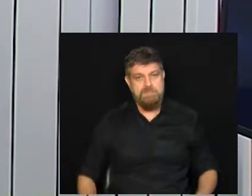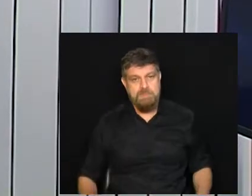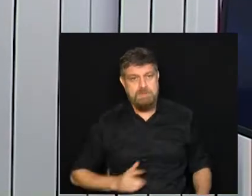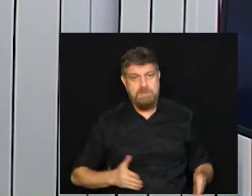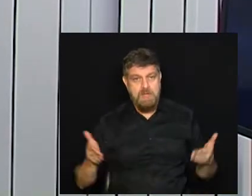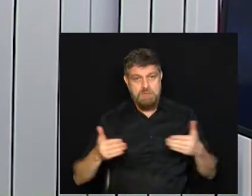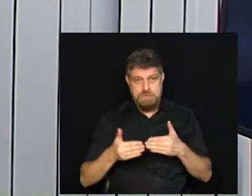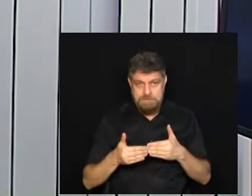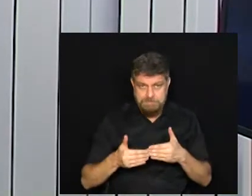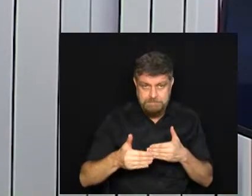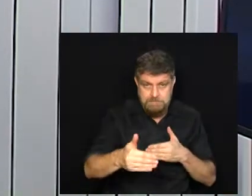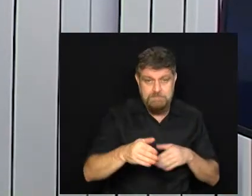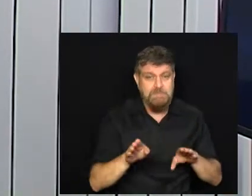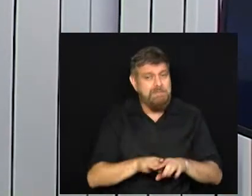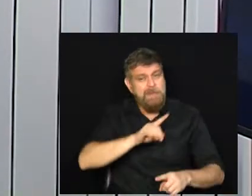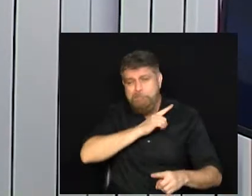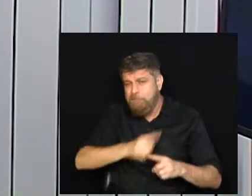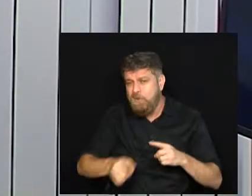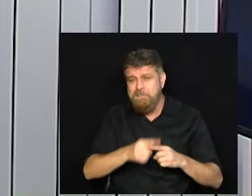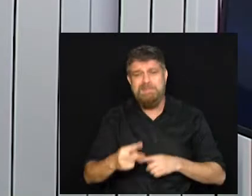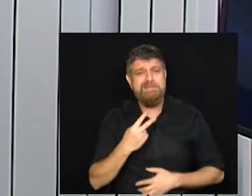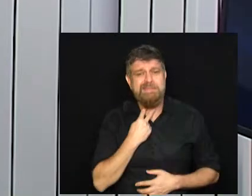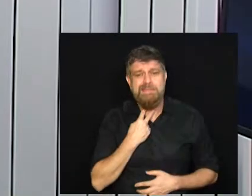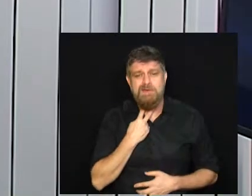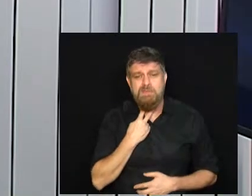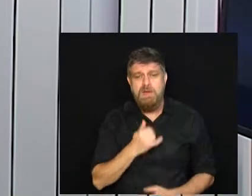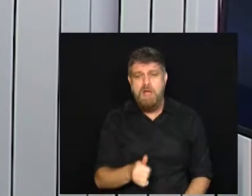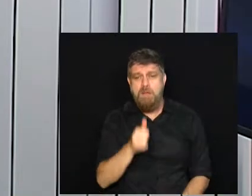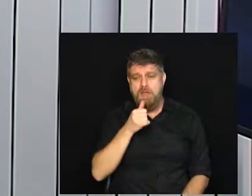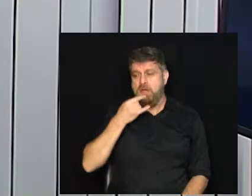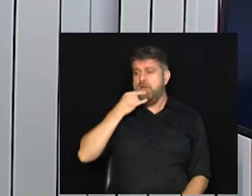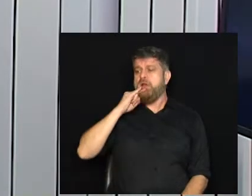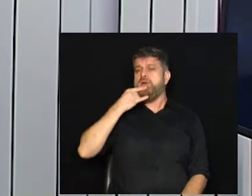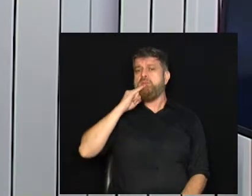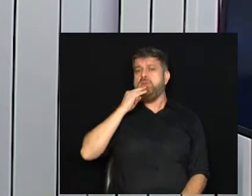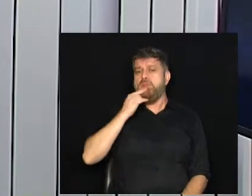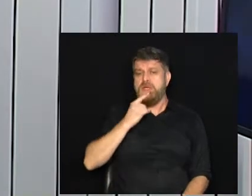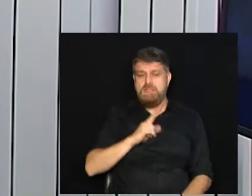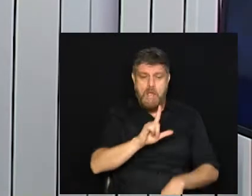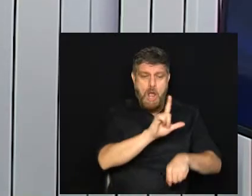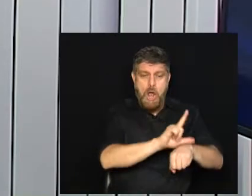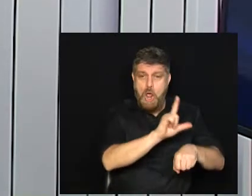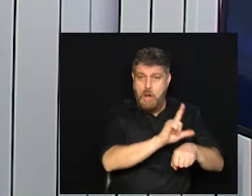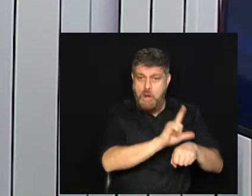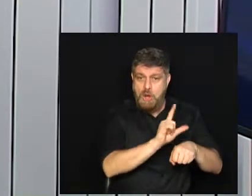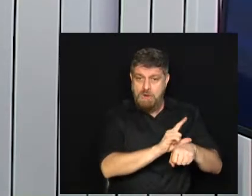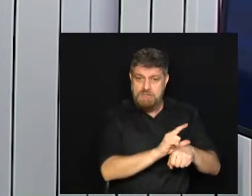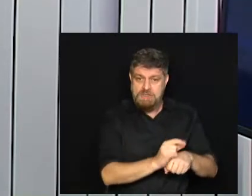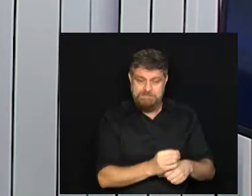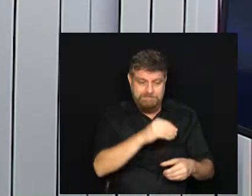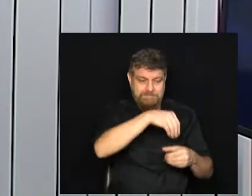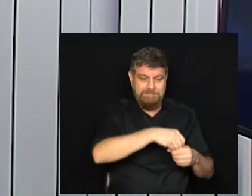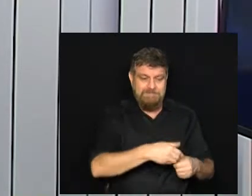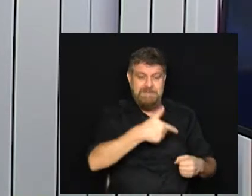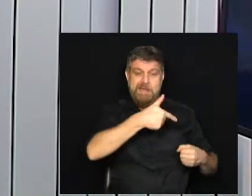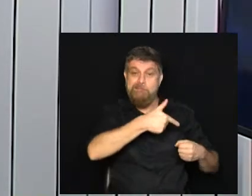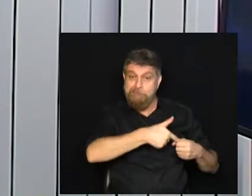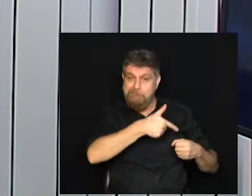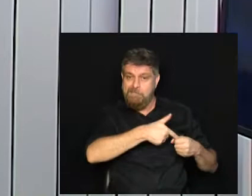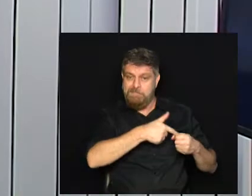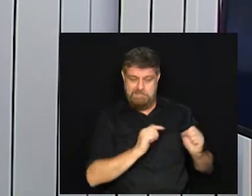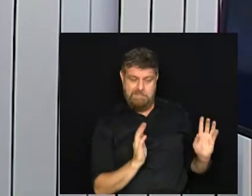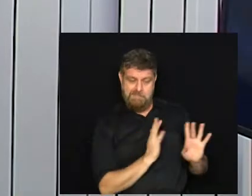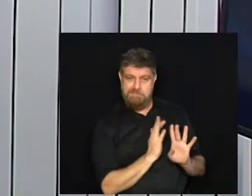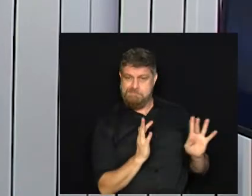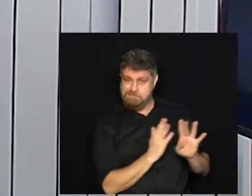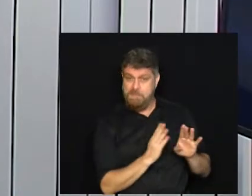hoje também está proibido consumir bebidas alcoólicas em lojas de conveniência, dos postos de